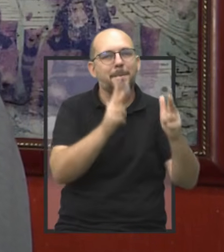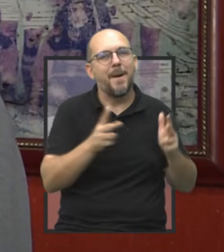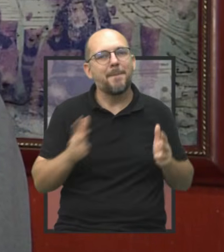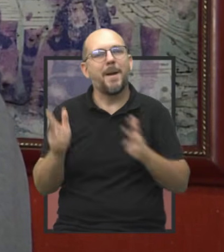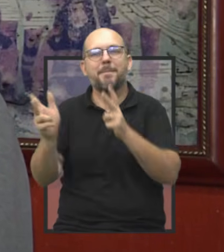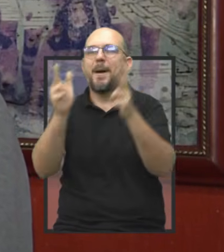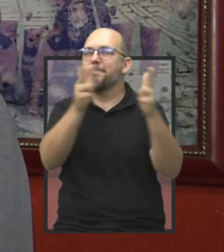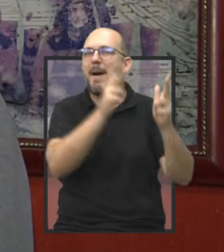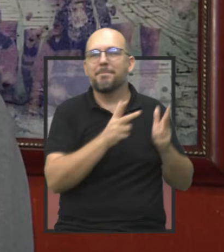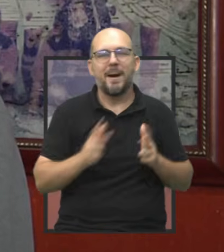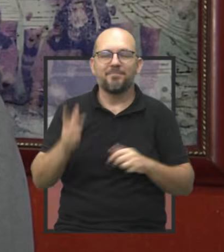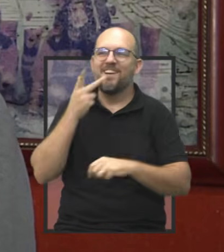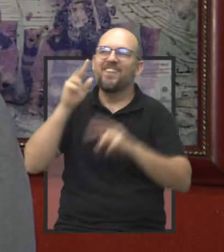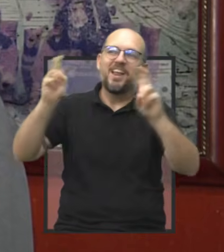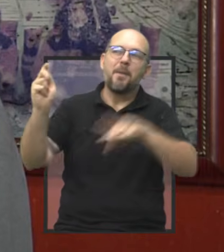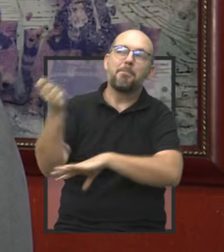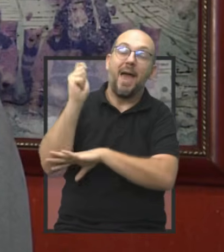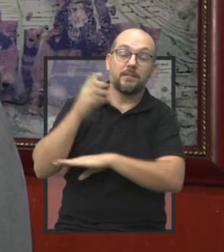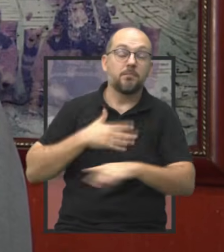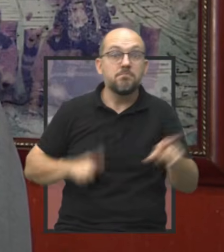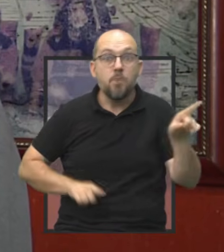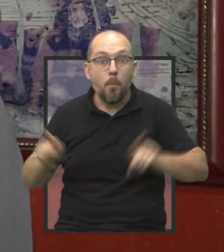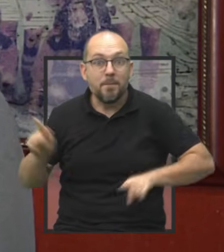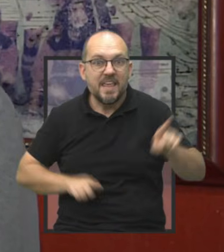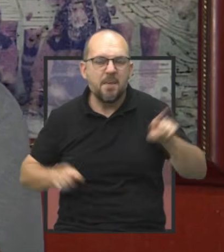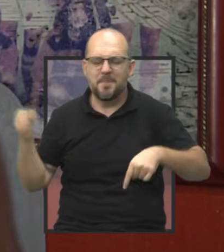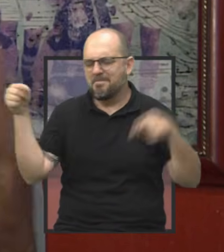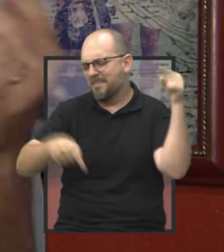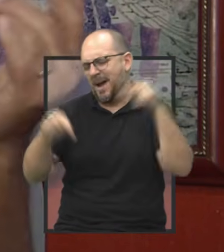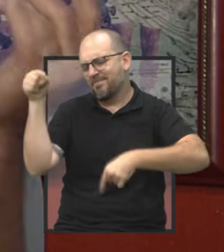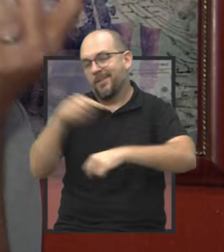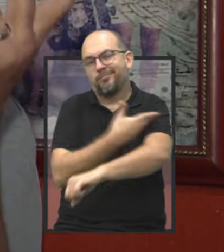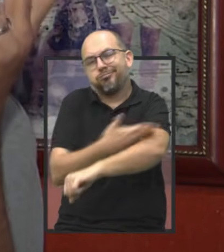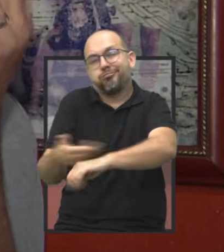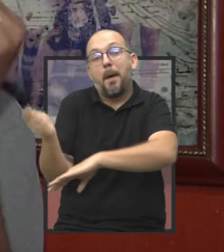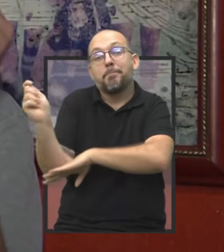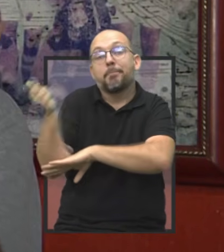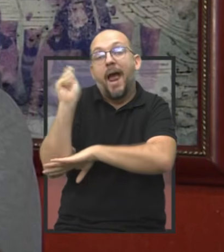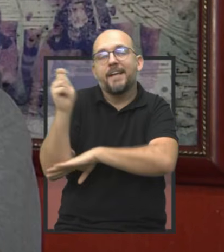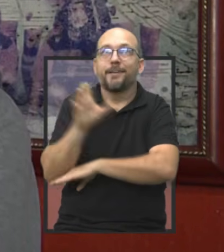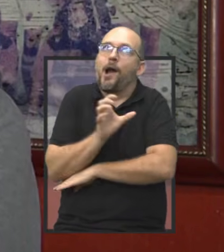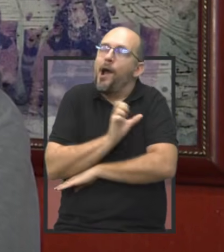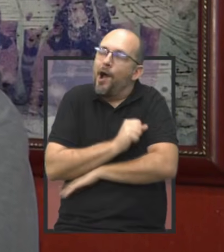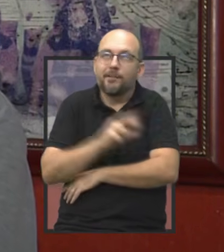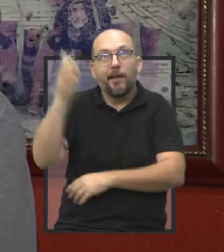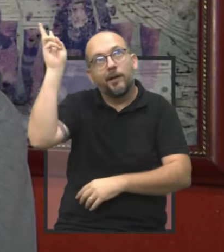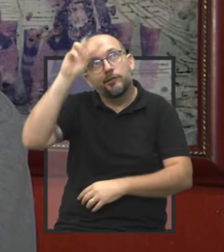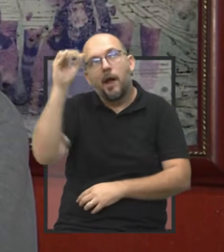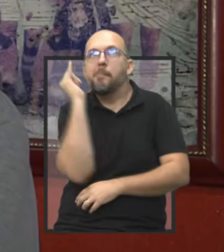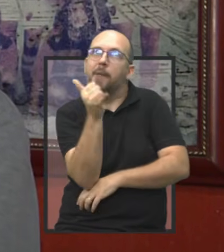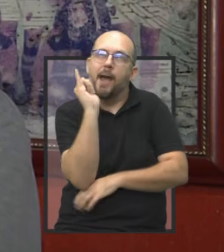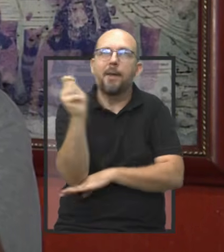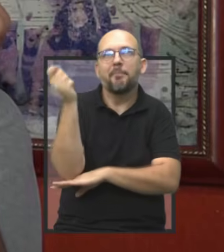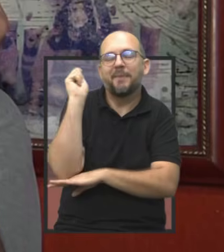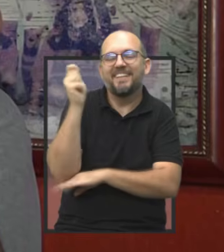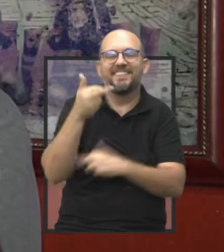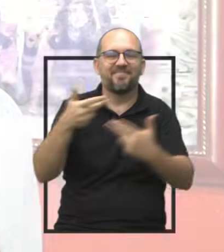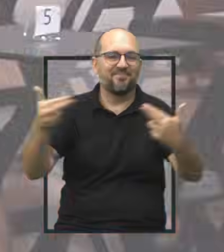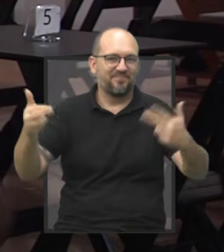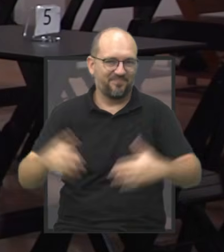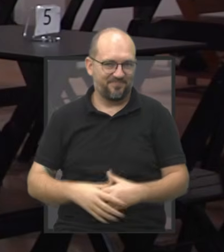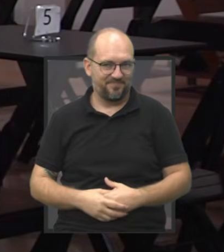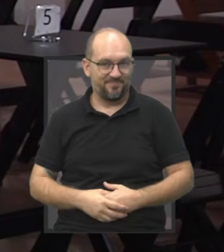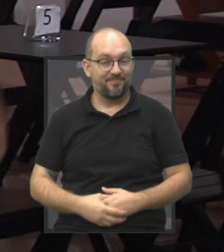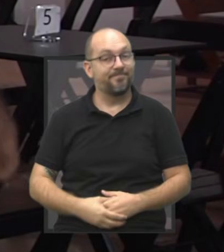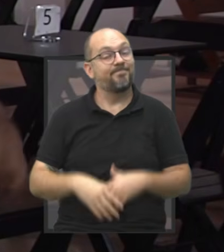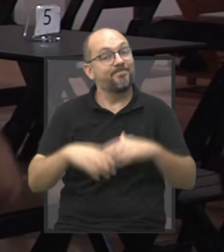e contando causa, falando de pescaria, meus primos muito pescador que são, sempre tem história de pescaria.